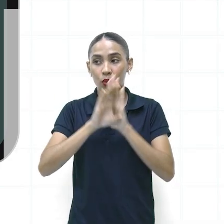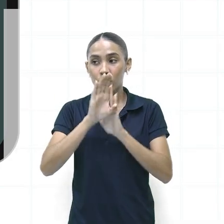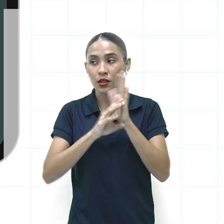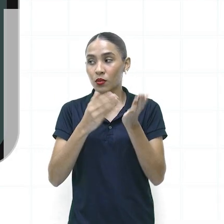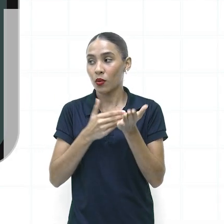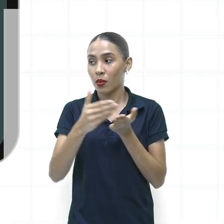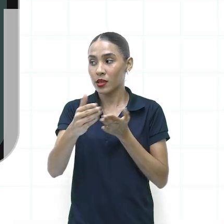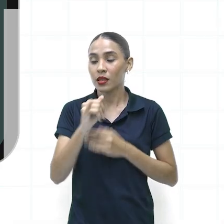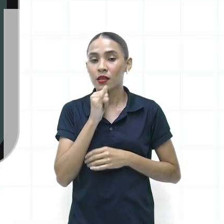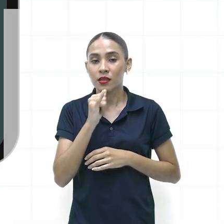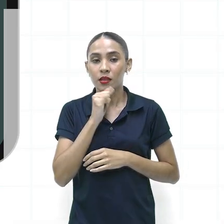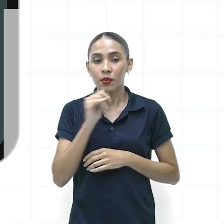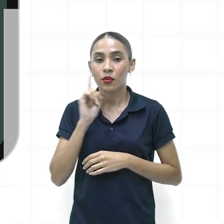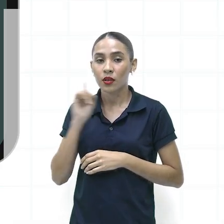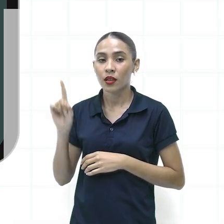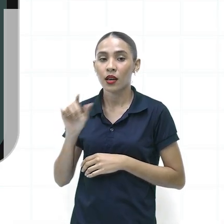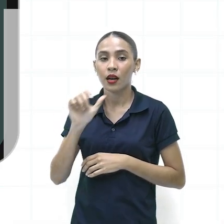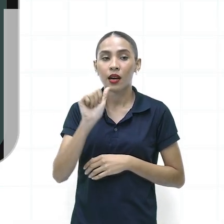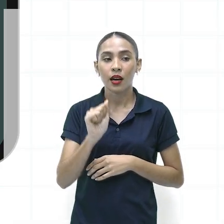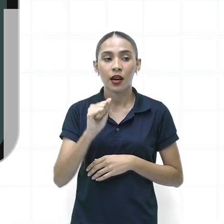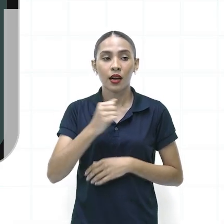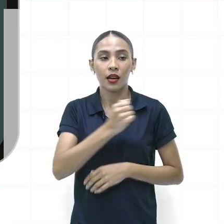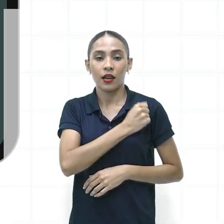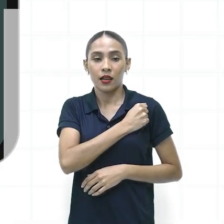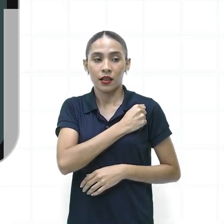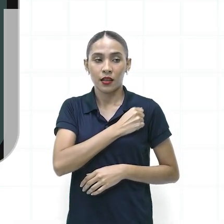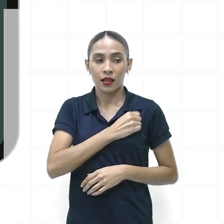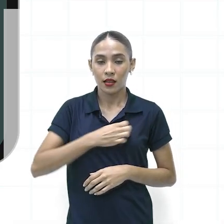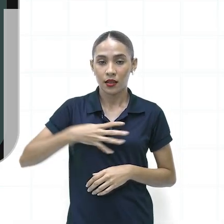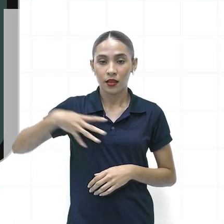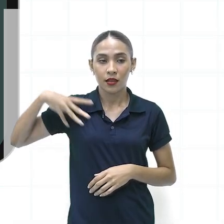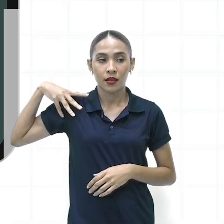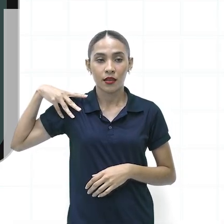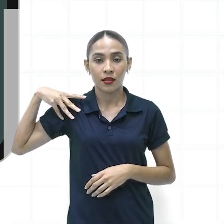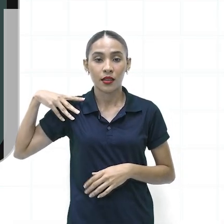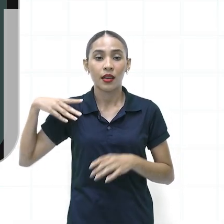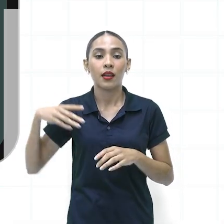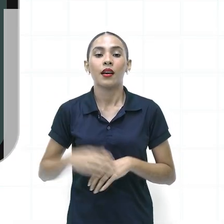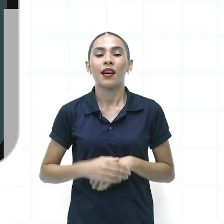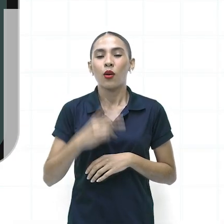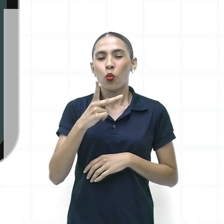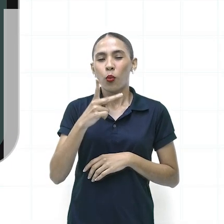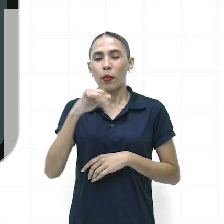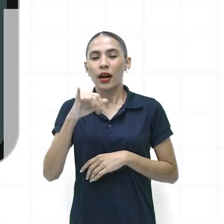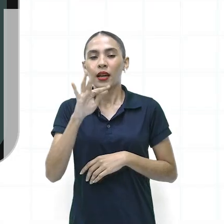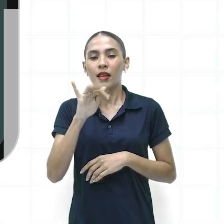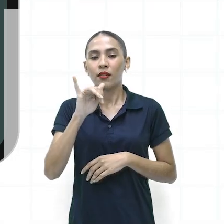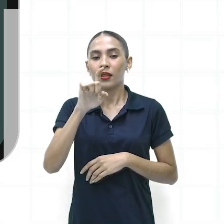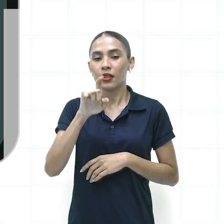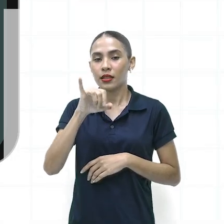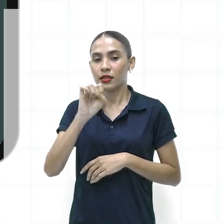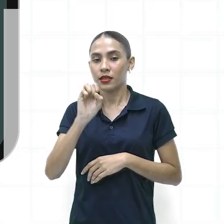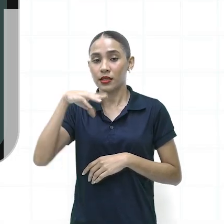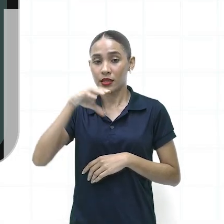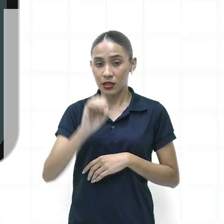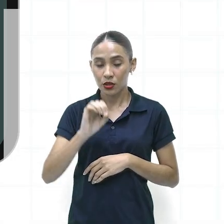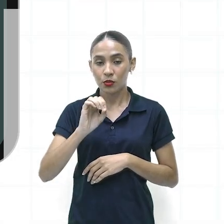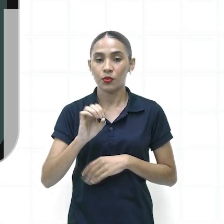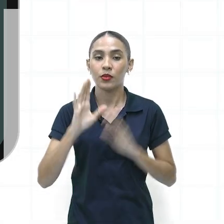esses conceitos, começando aqui por Aristóteles, né, que ele foi chamado pai do fixismo. Então,